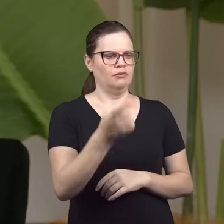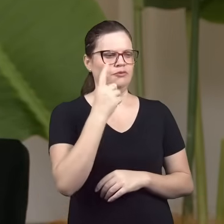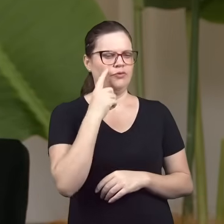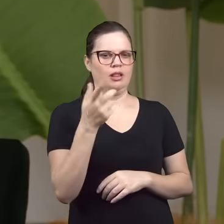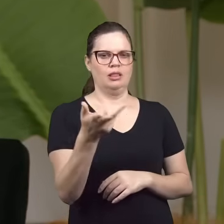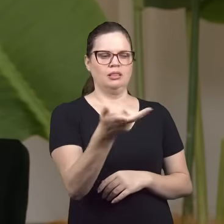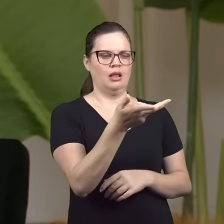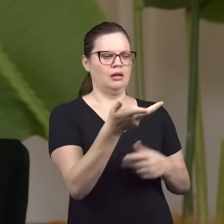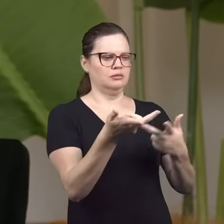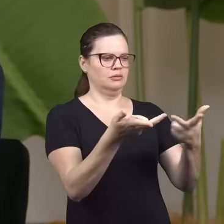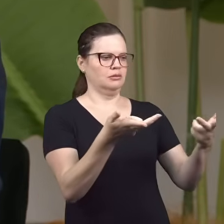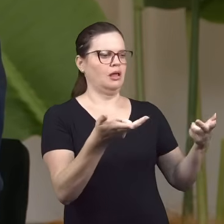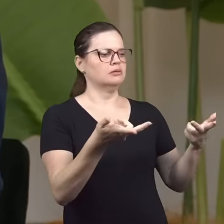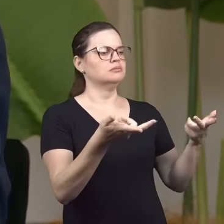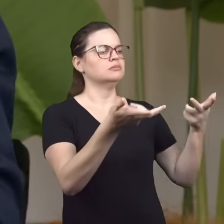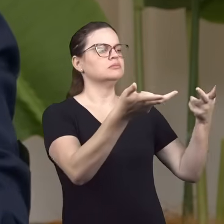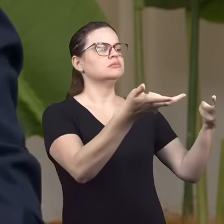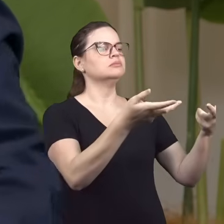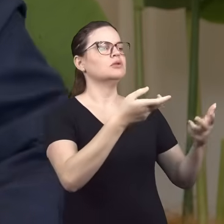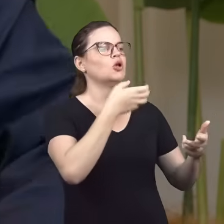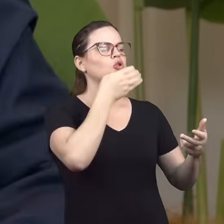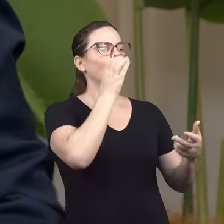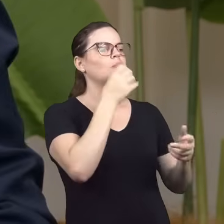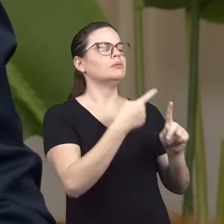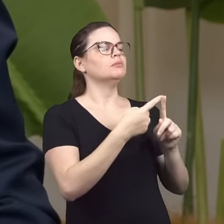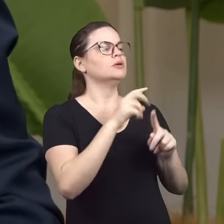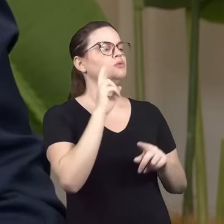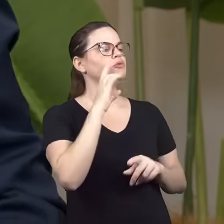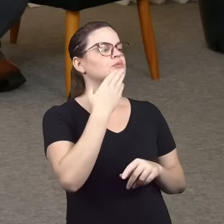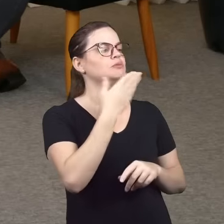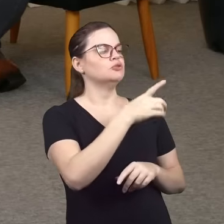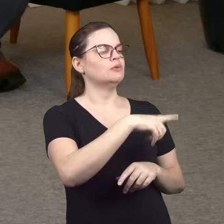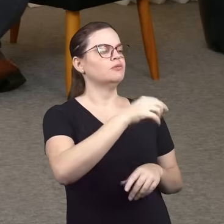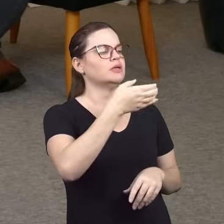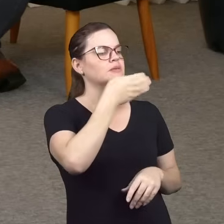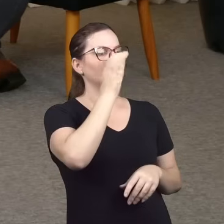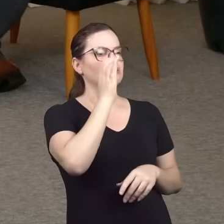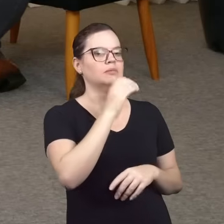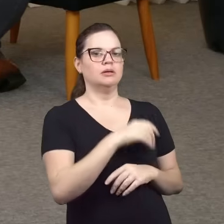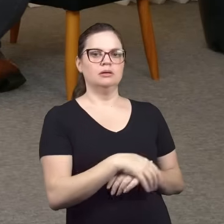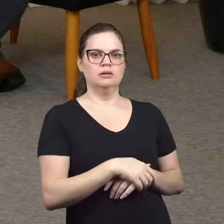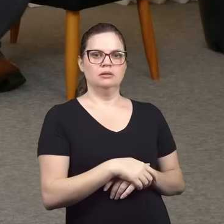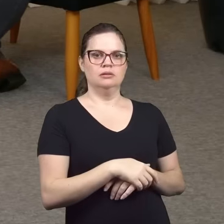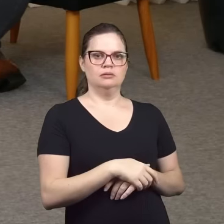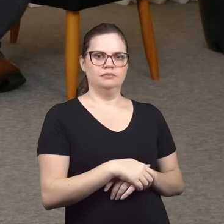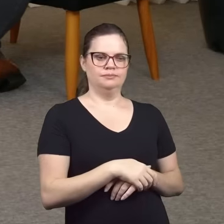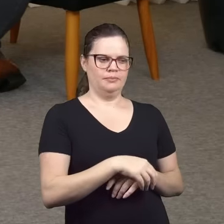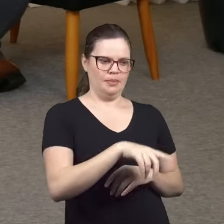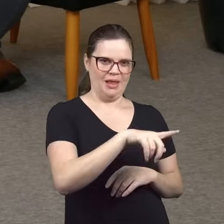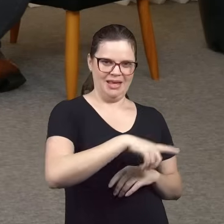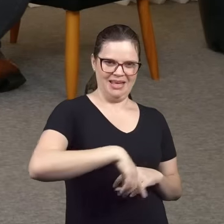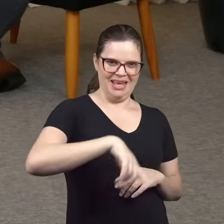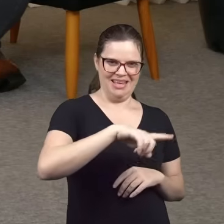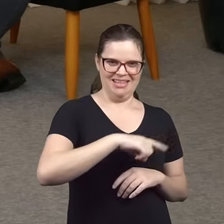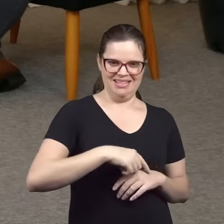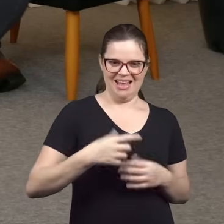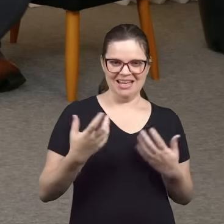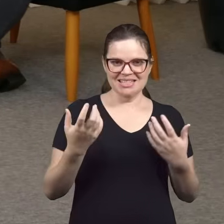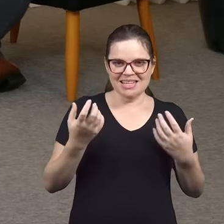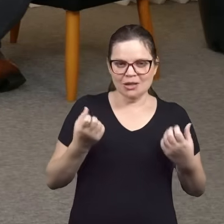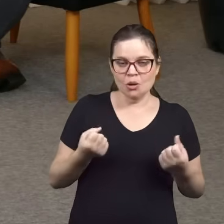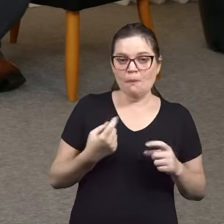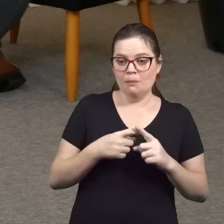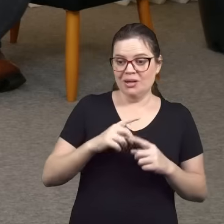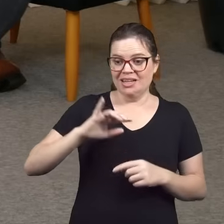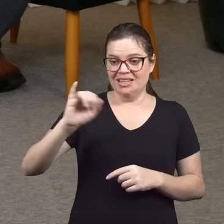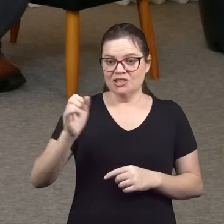cheias de vinho, vocês vão tomar porque o Senhor pediu para vocês tomarem. Nem com Jeremias falando em nome do Senhor